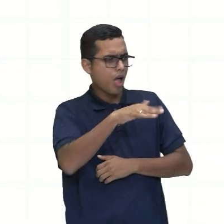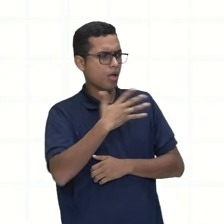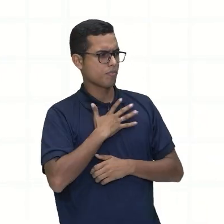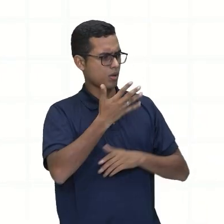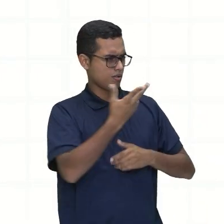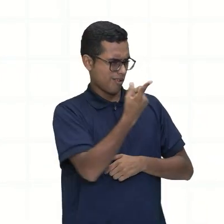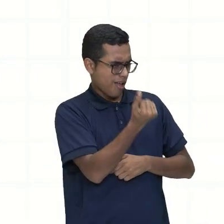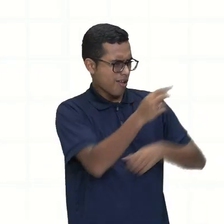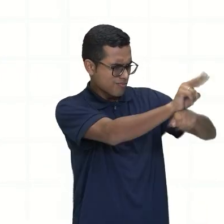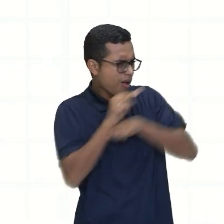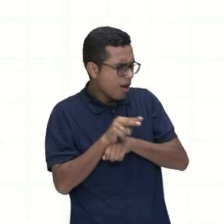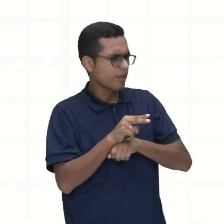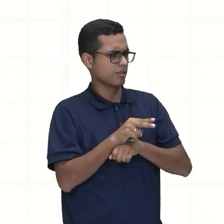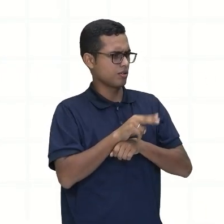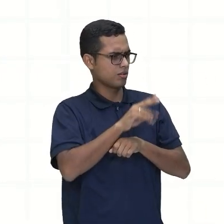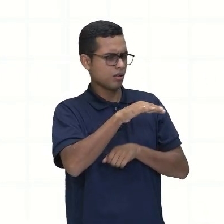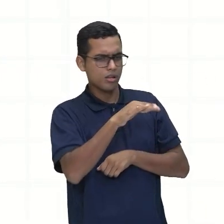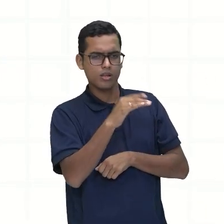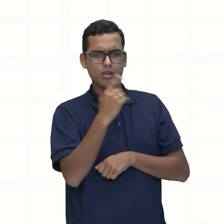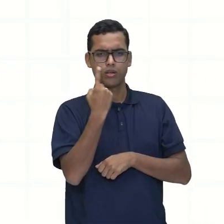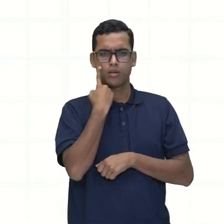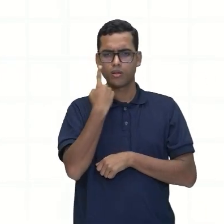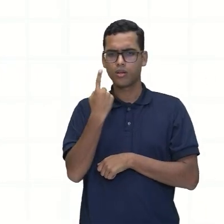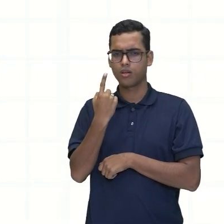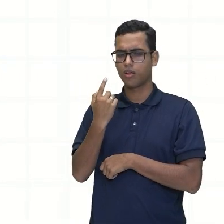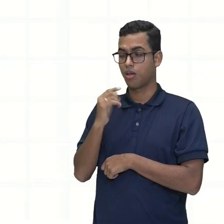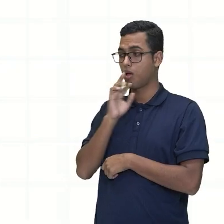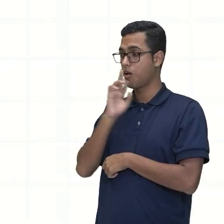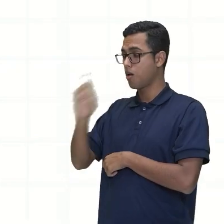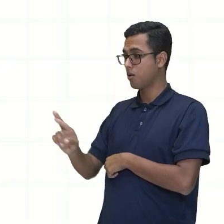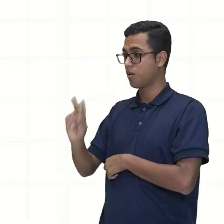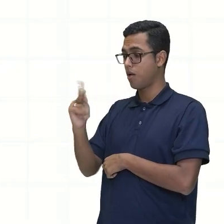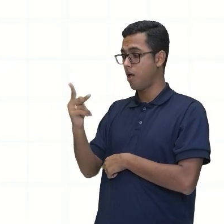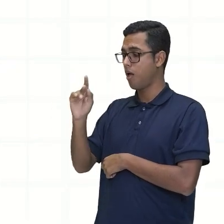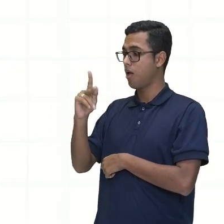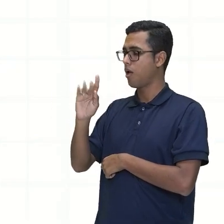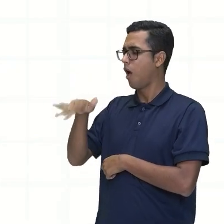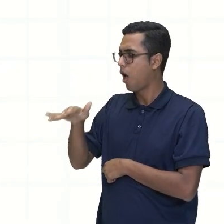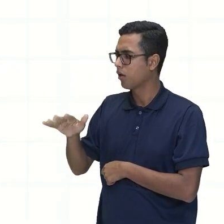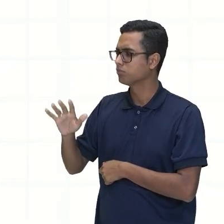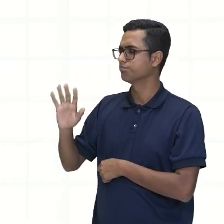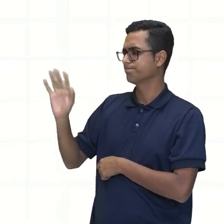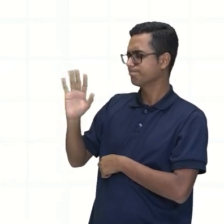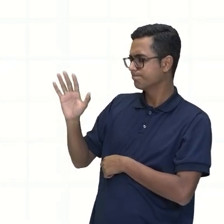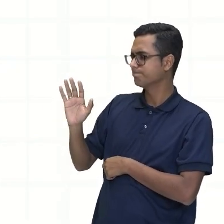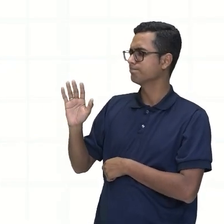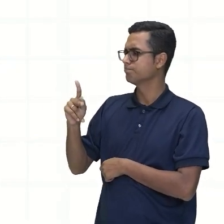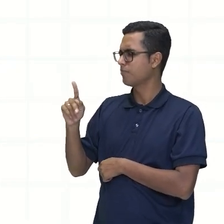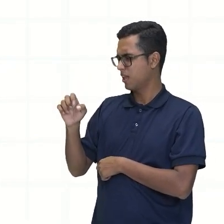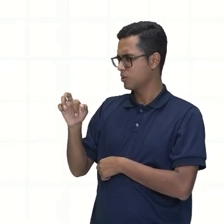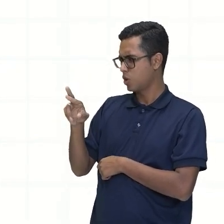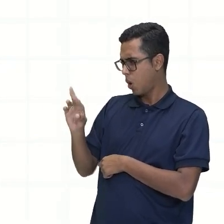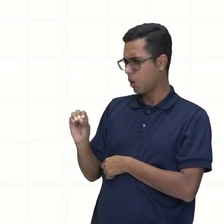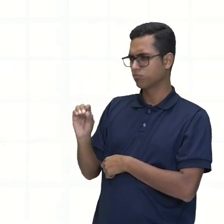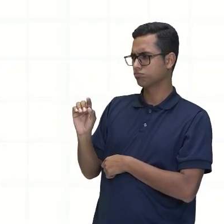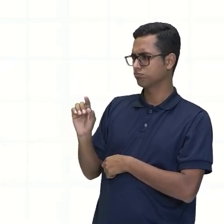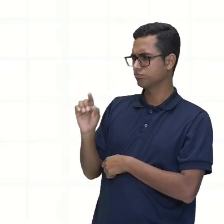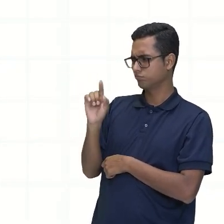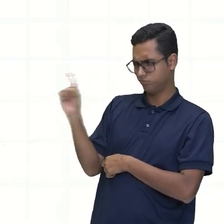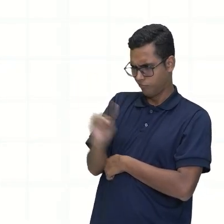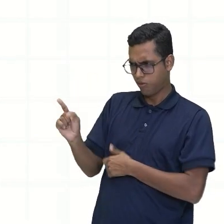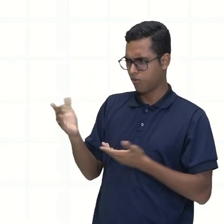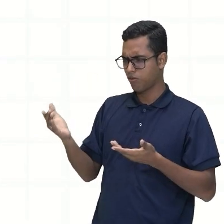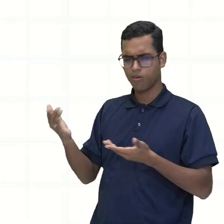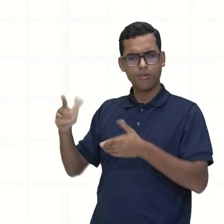Aí, Hey Pedro, não. Ele pediu de uma forma mais direta, um pouco rude, a